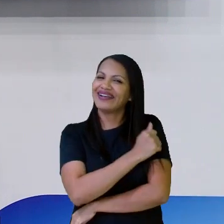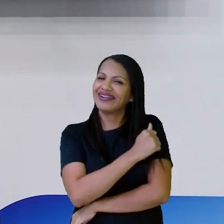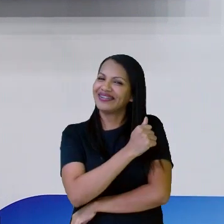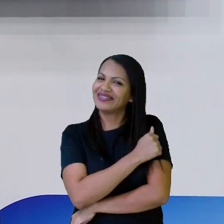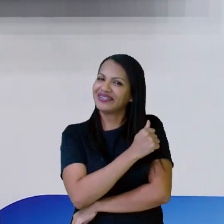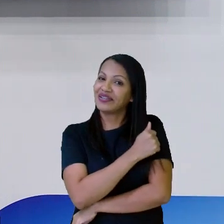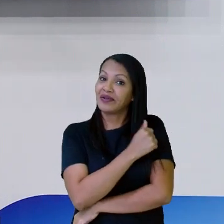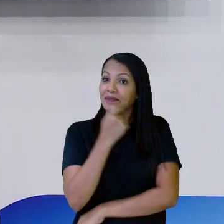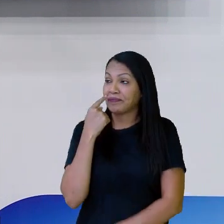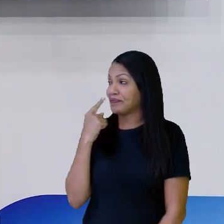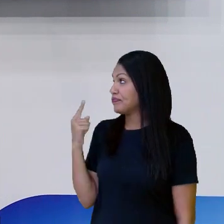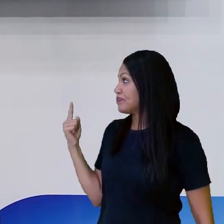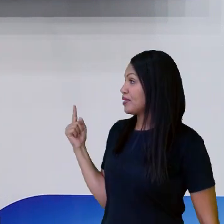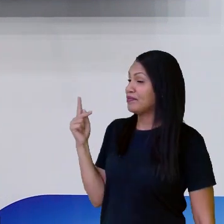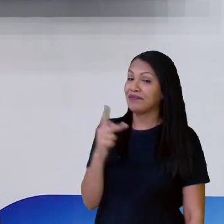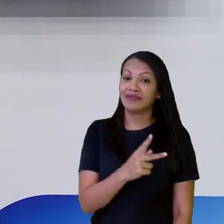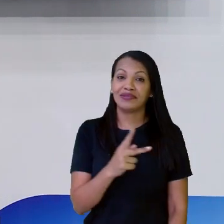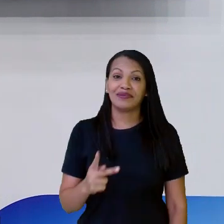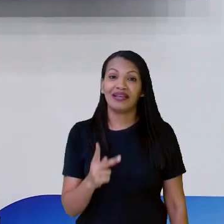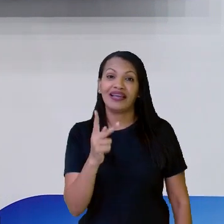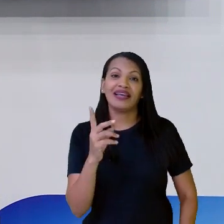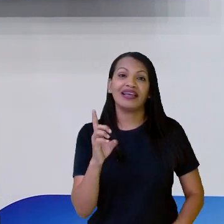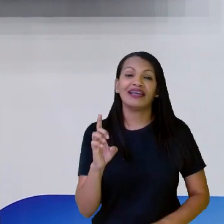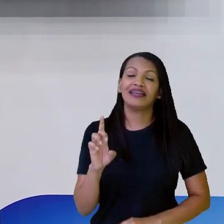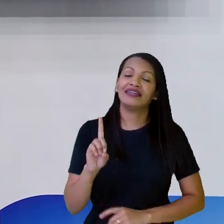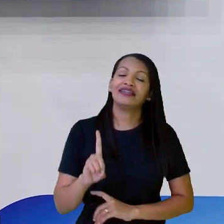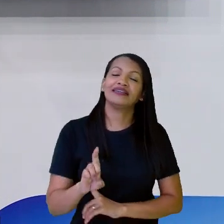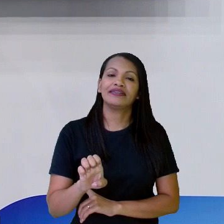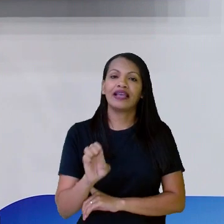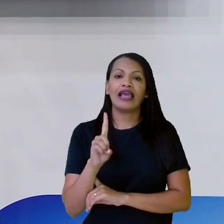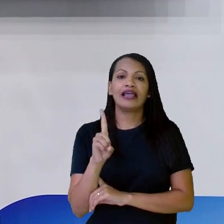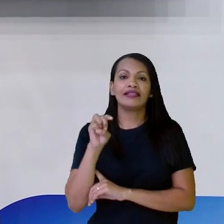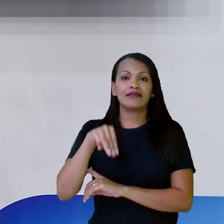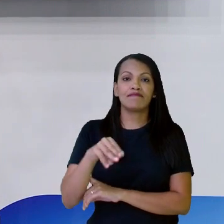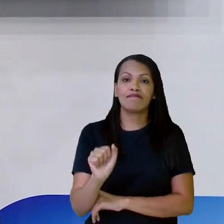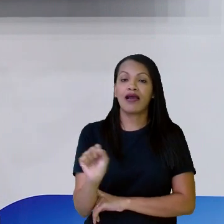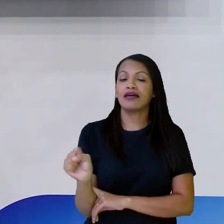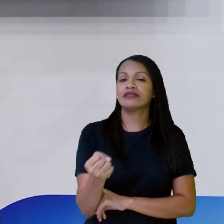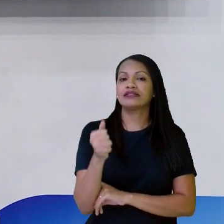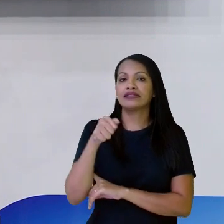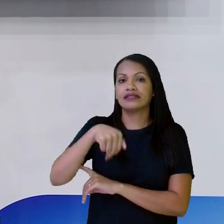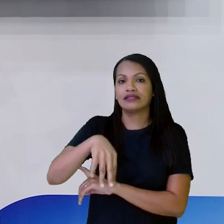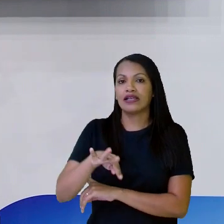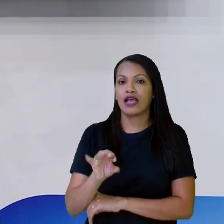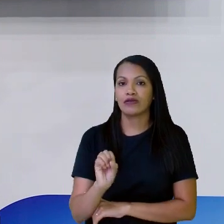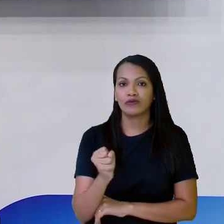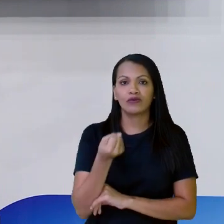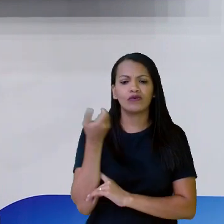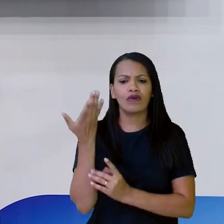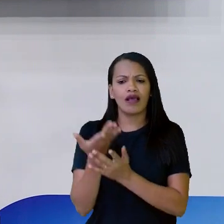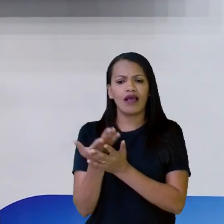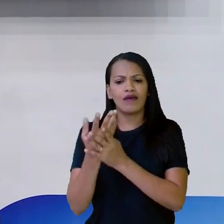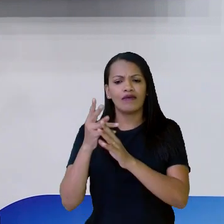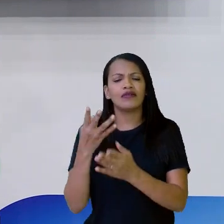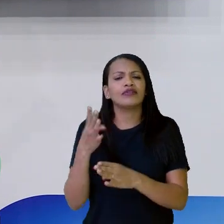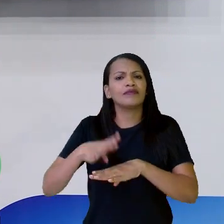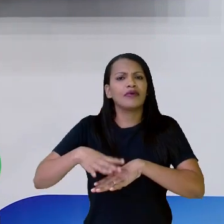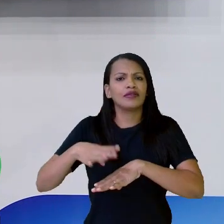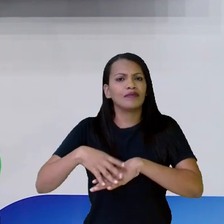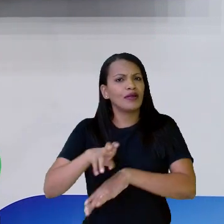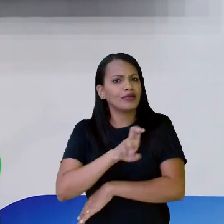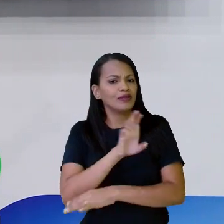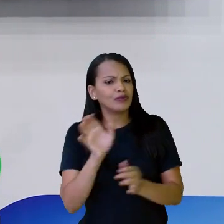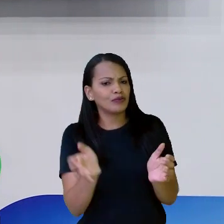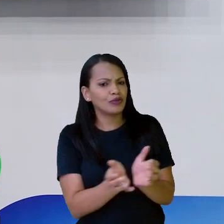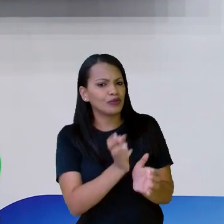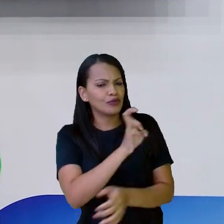estudantes! Eu sou a professora Kedma Santos e estou aqui para mais uma aula de matemática para os quintos anos.